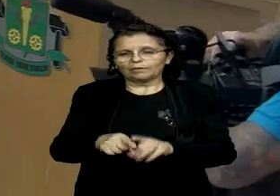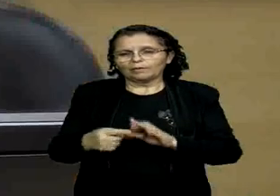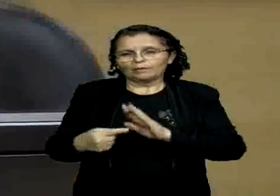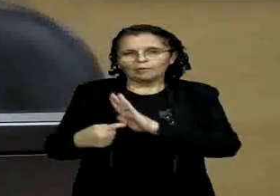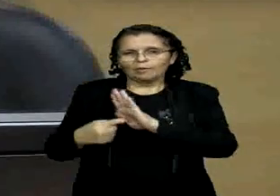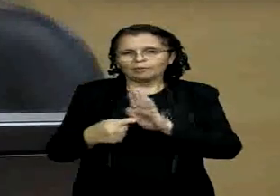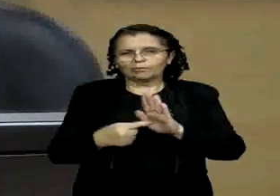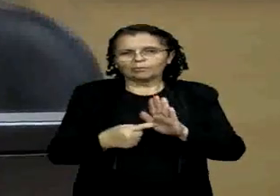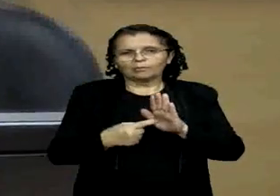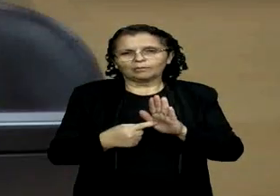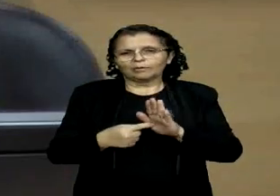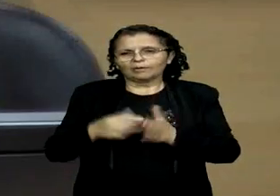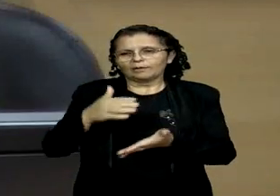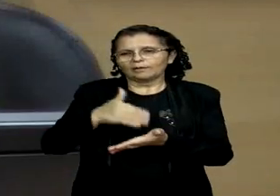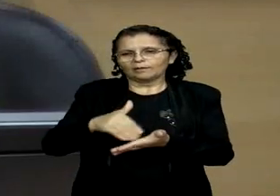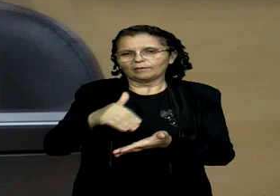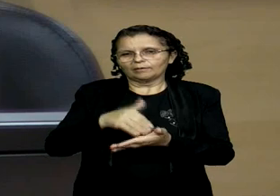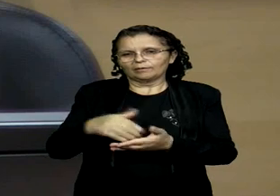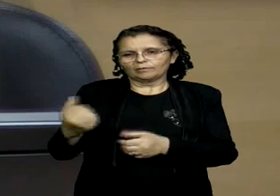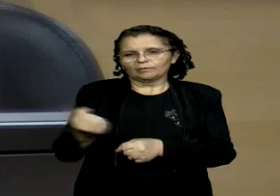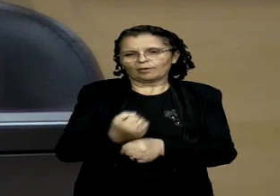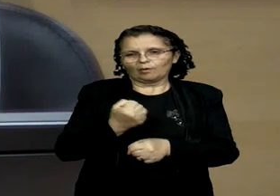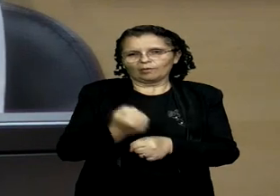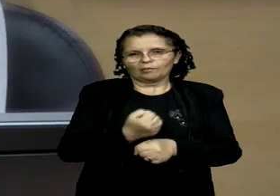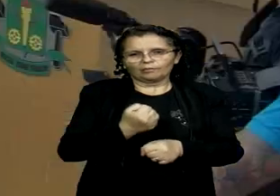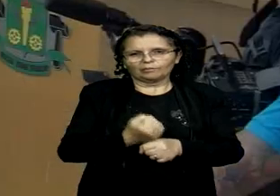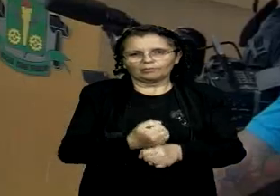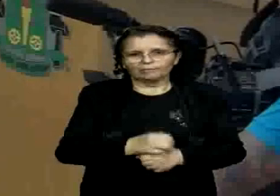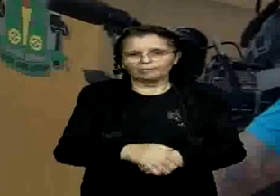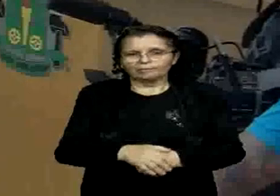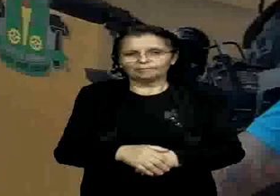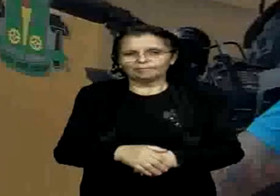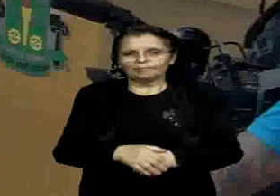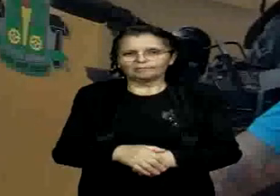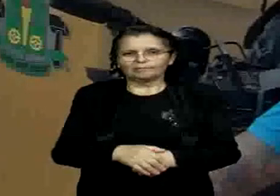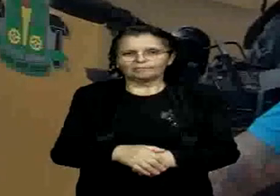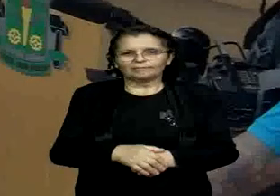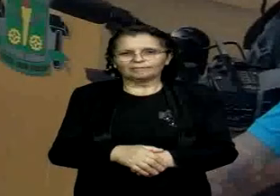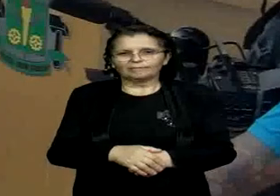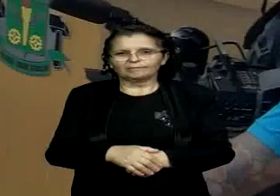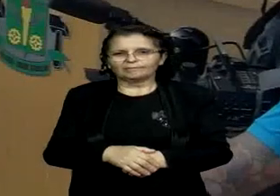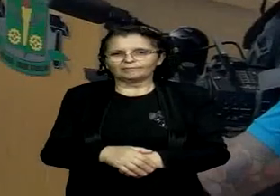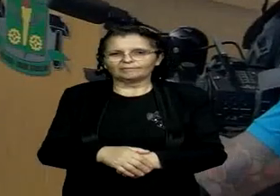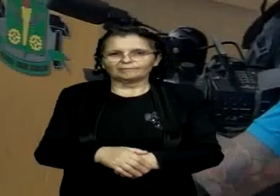destacada atuação na Secretaria de Obras. Questão.